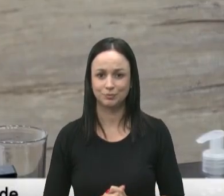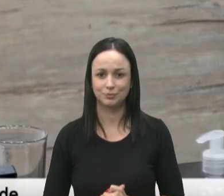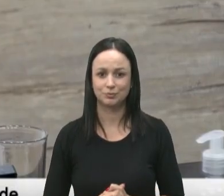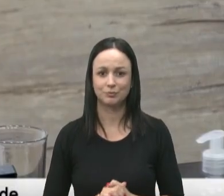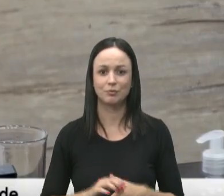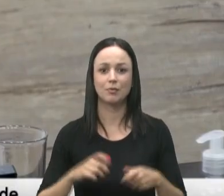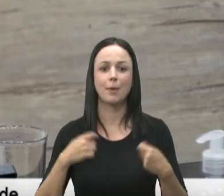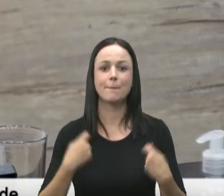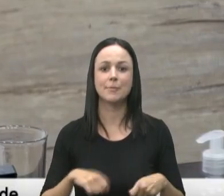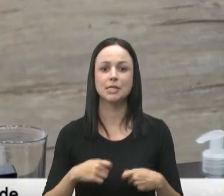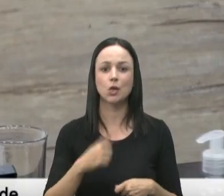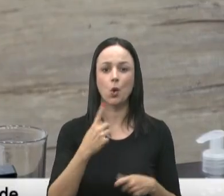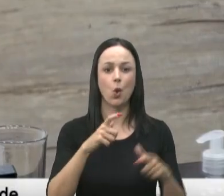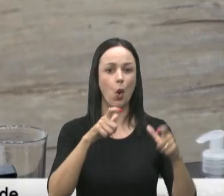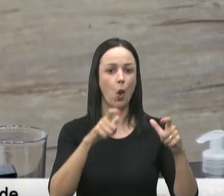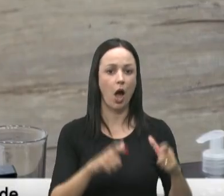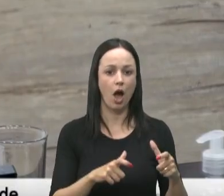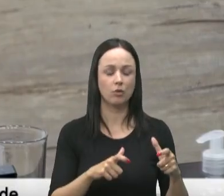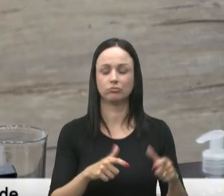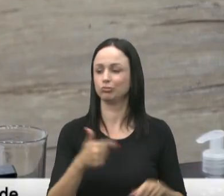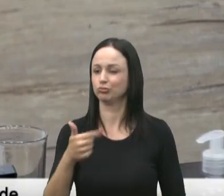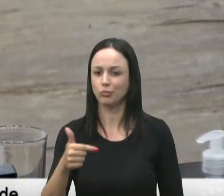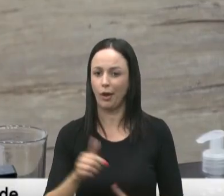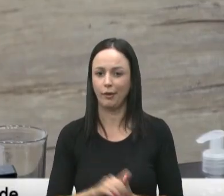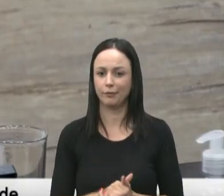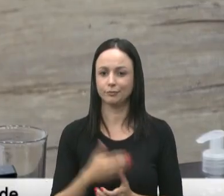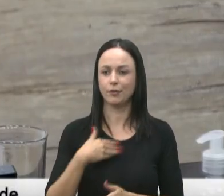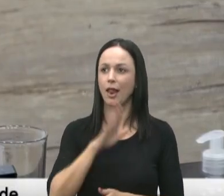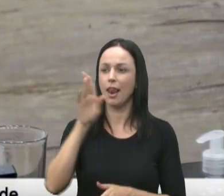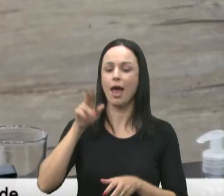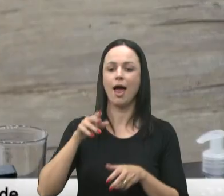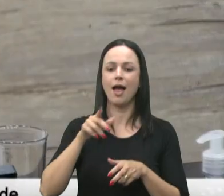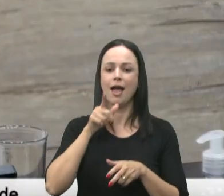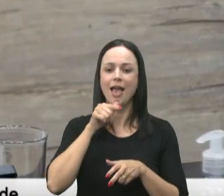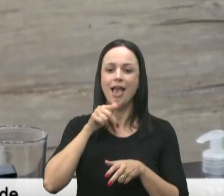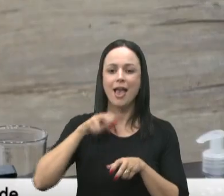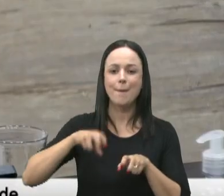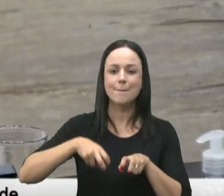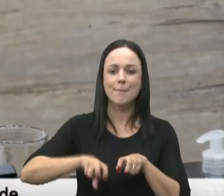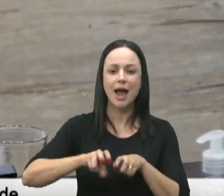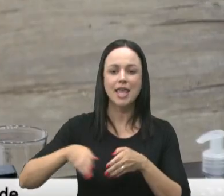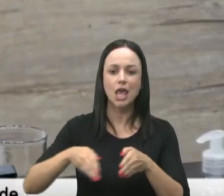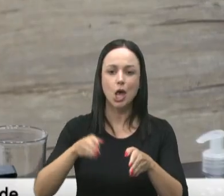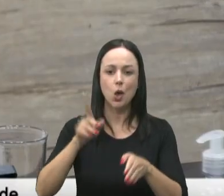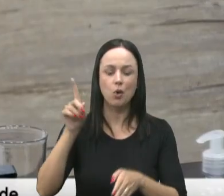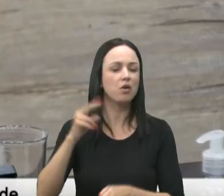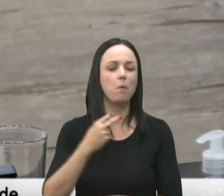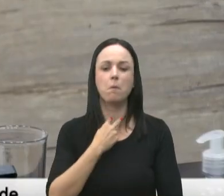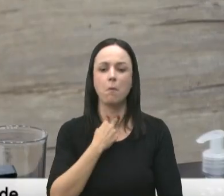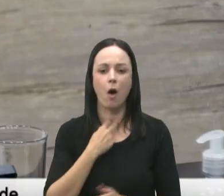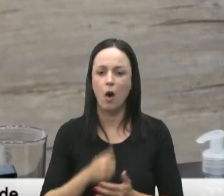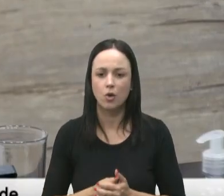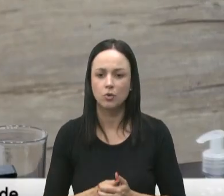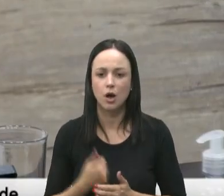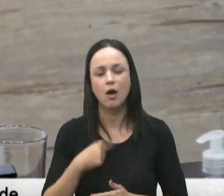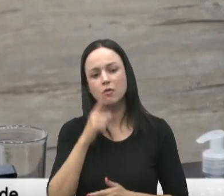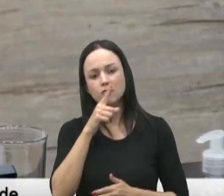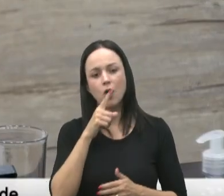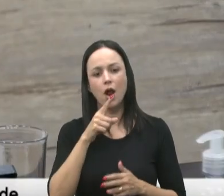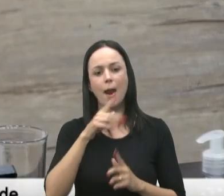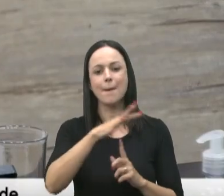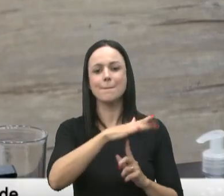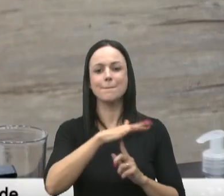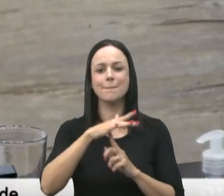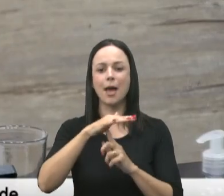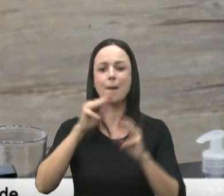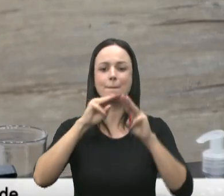Preciso de um local, não tem. Eu vou lá no Parque do Rio Jaú, está ocupado. Então, eu vou no Parque do Museu, para quem não